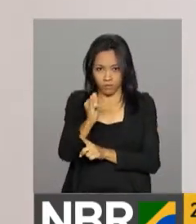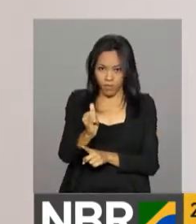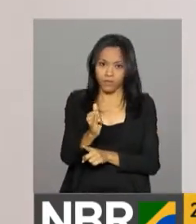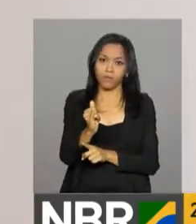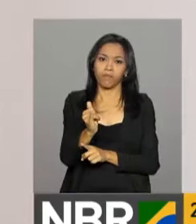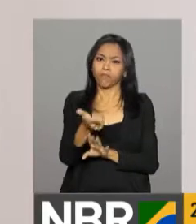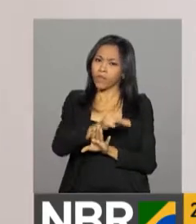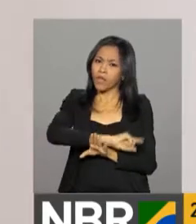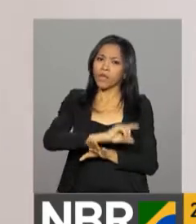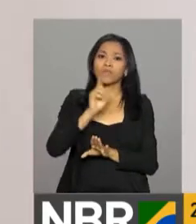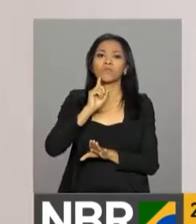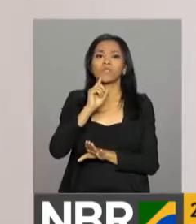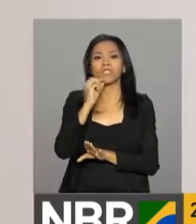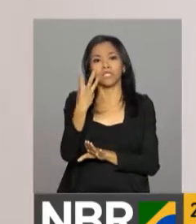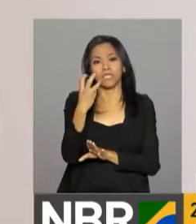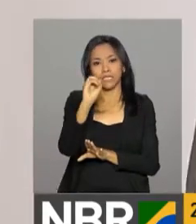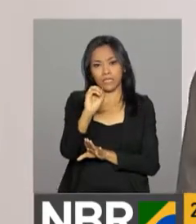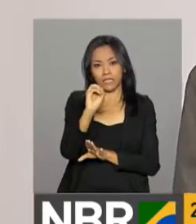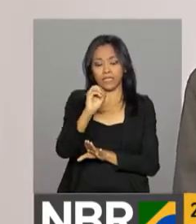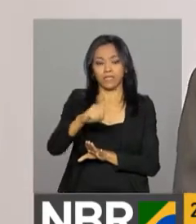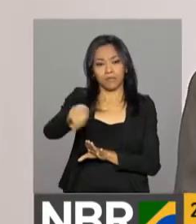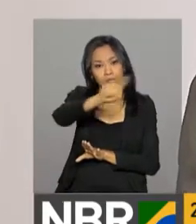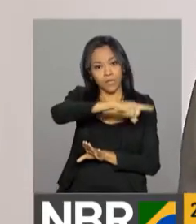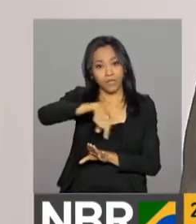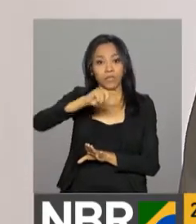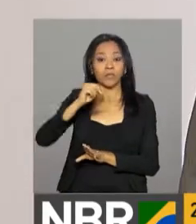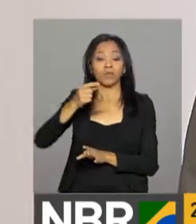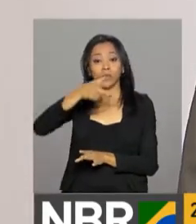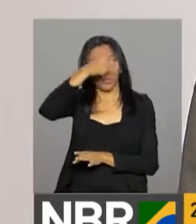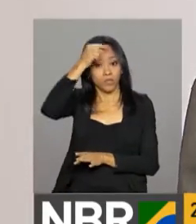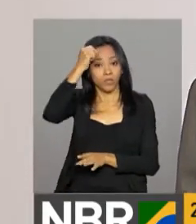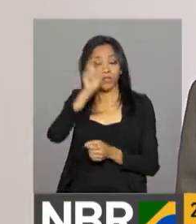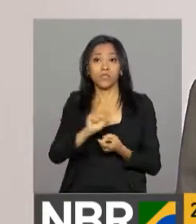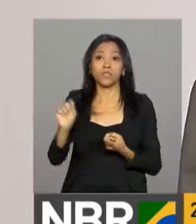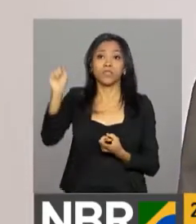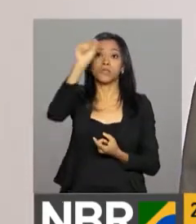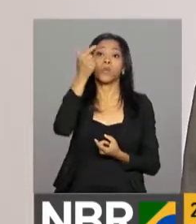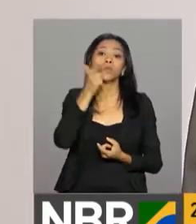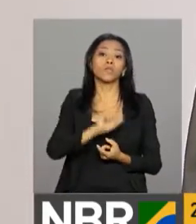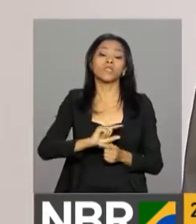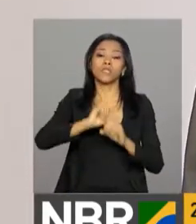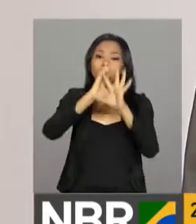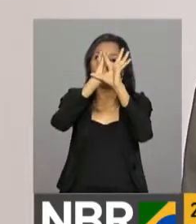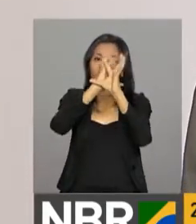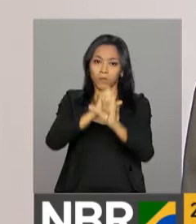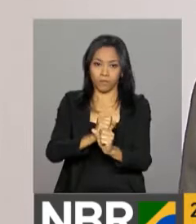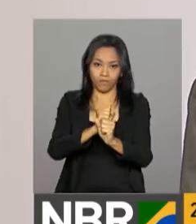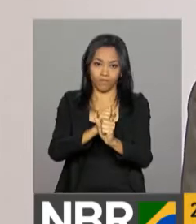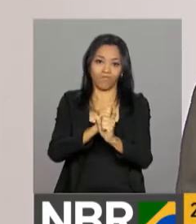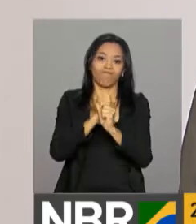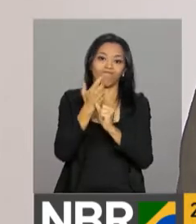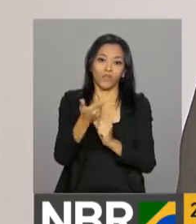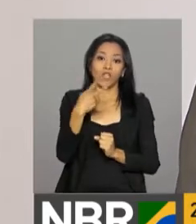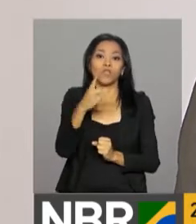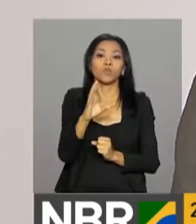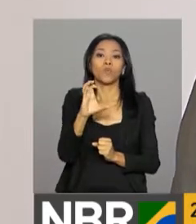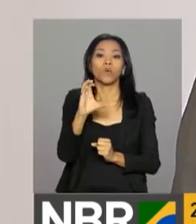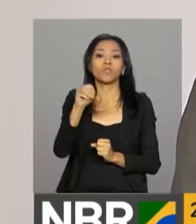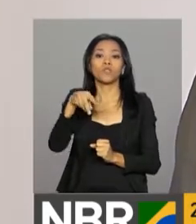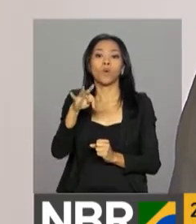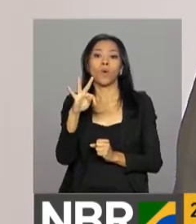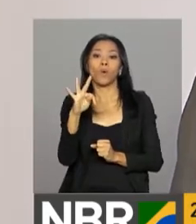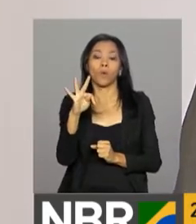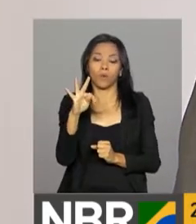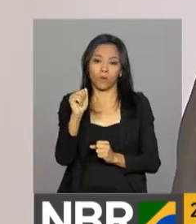antes do dia 30 para que os municípios possam fechar as suas contas portanto este é um governo que não se preocupa só com a centralização